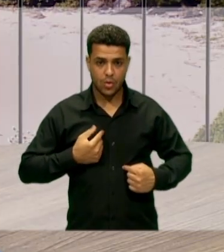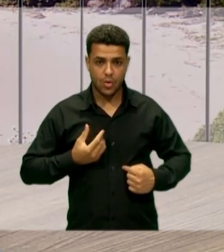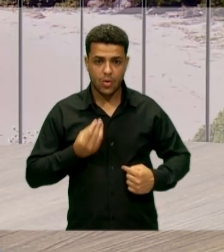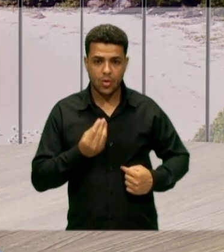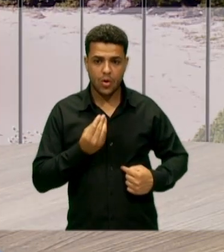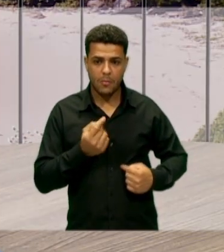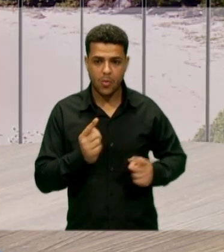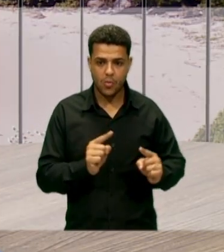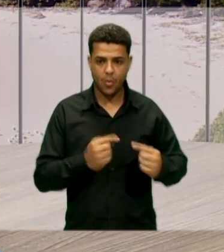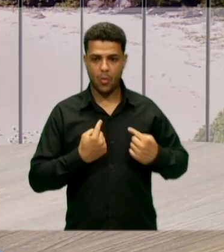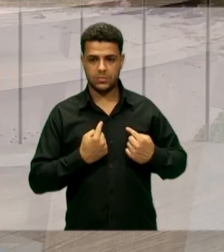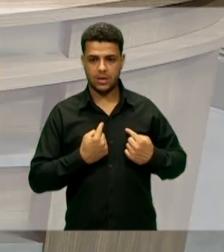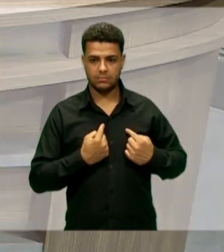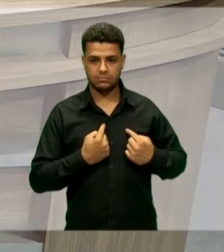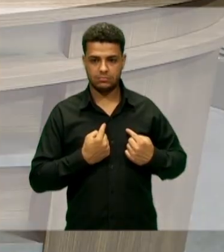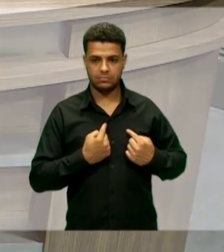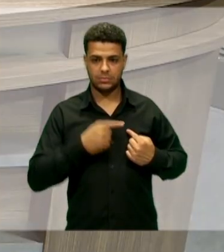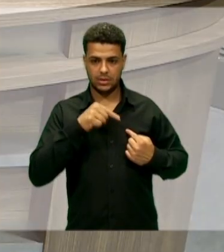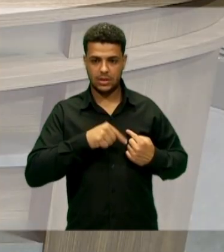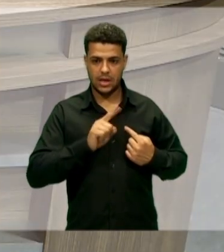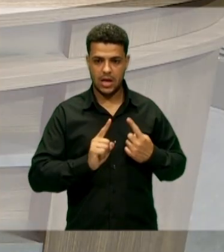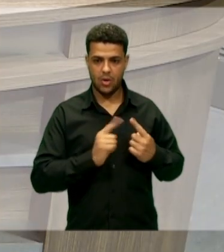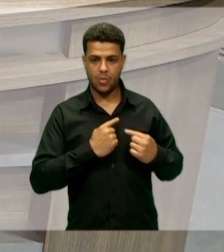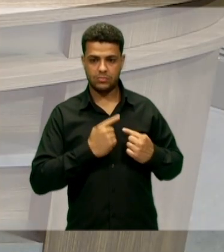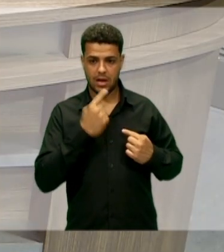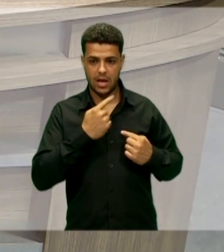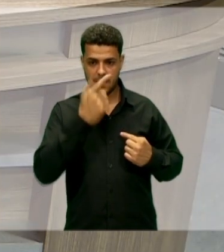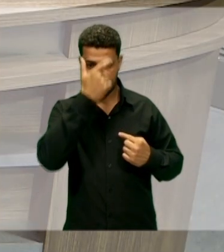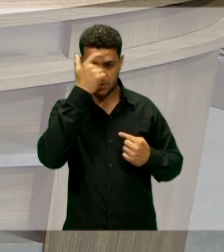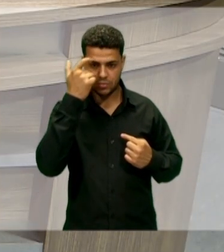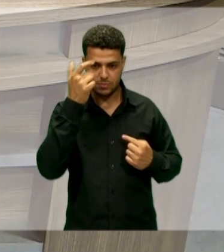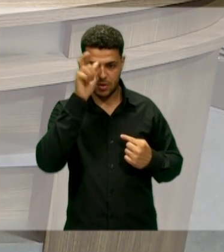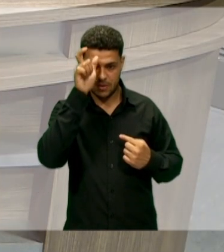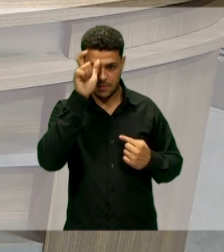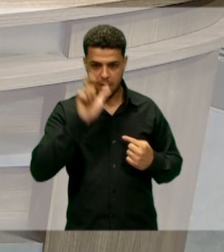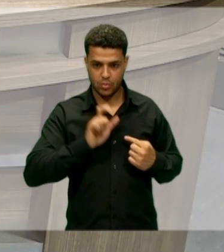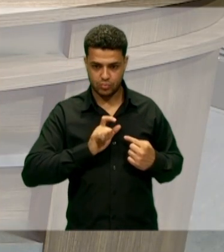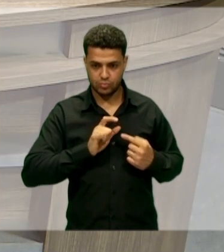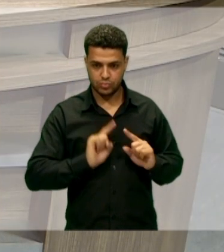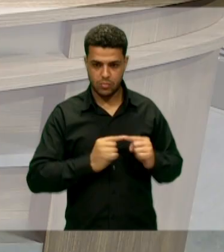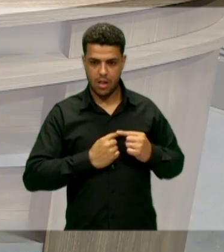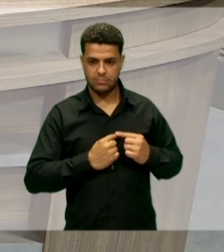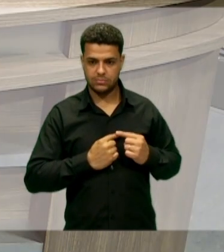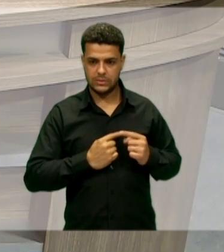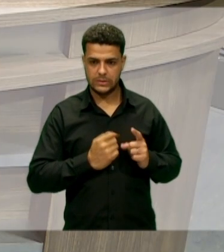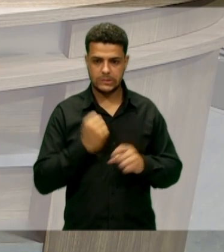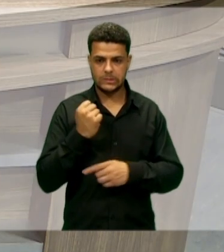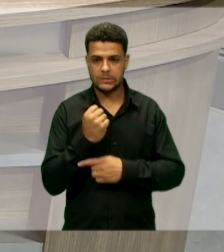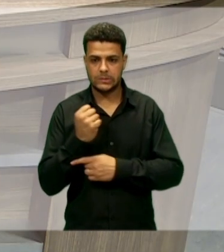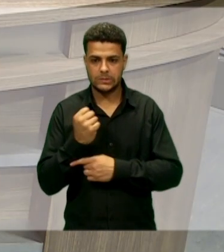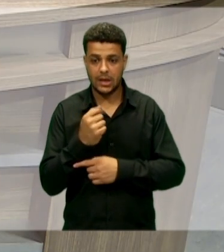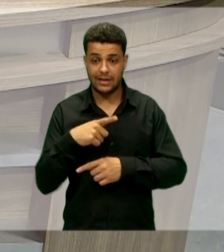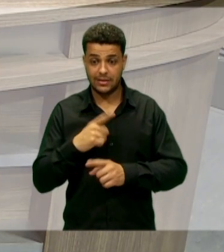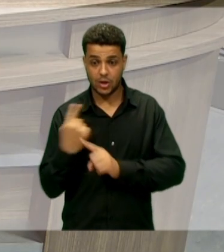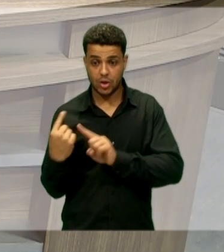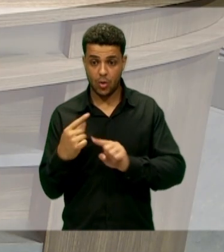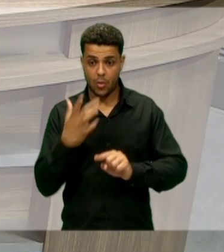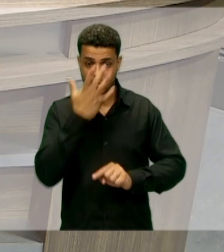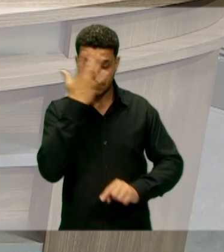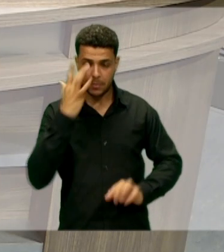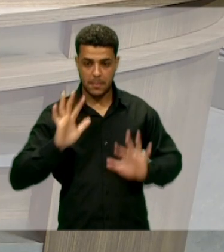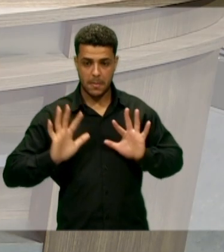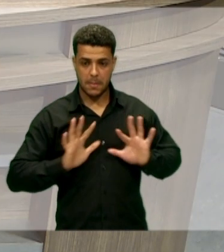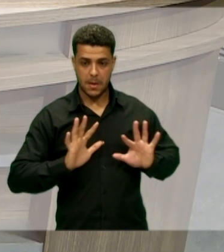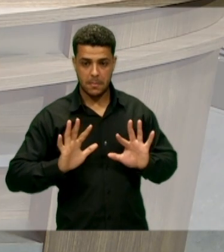uma agressão. Uma agressão. Ele é um antígeno. O que é um antígeno? Um inimigo. Todo inimigo que invade um território, ele tem que ser atacado pelo seu